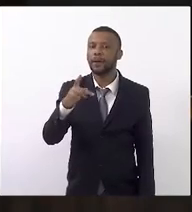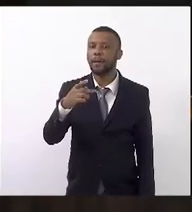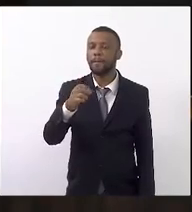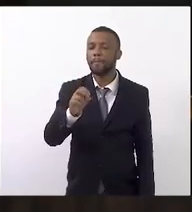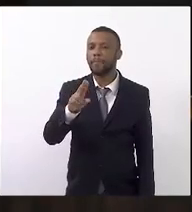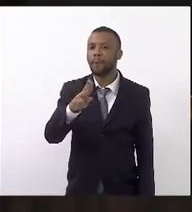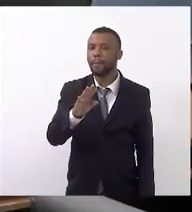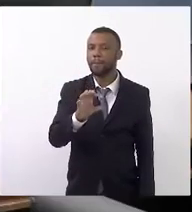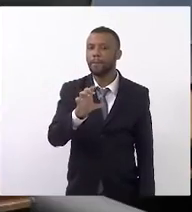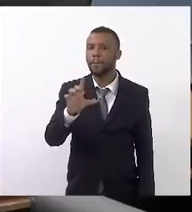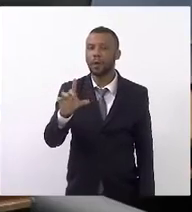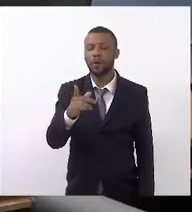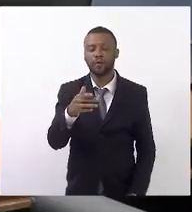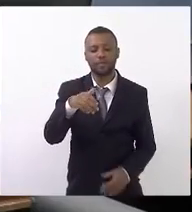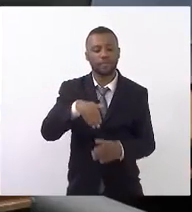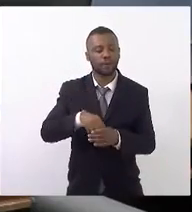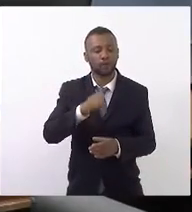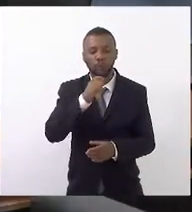sei.